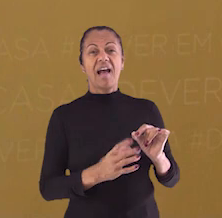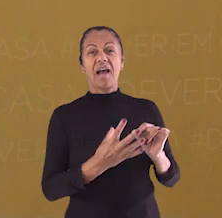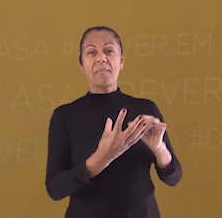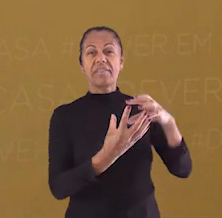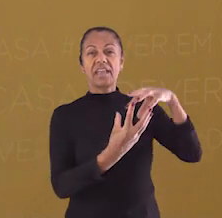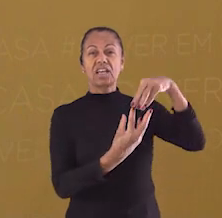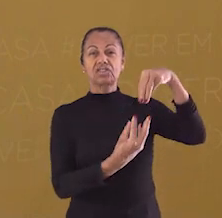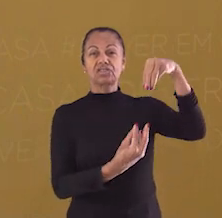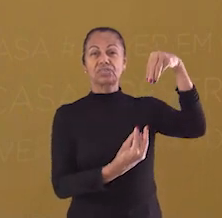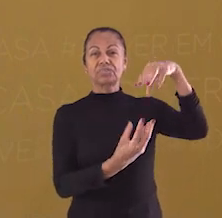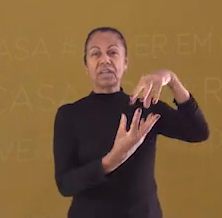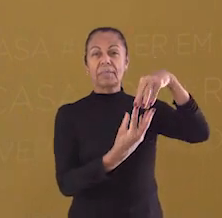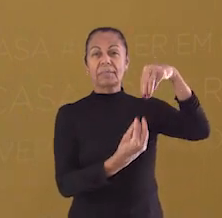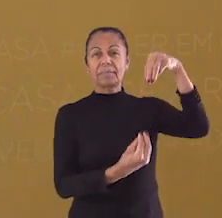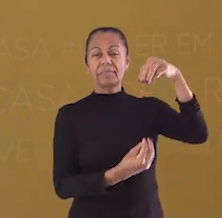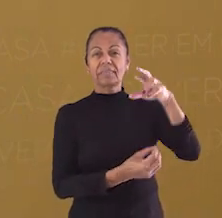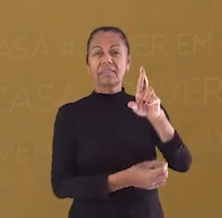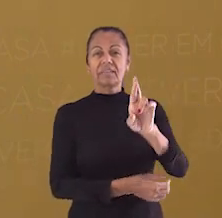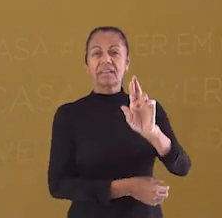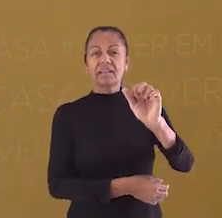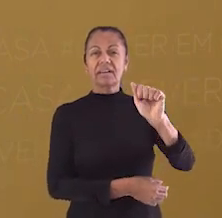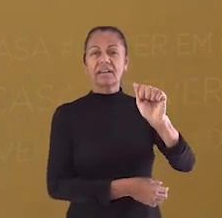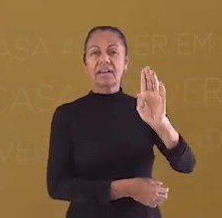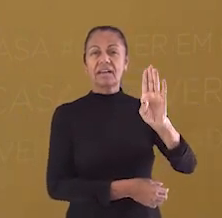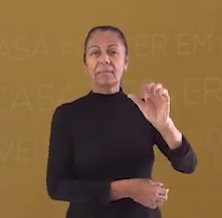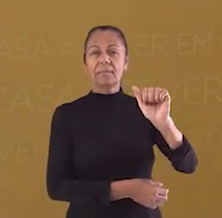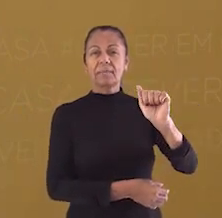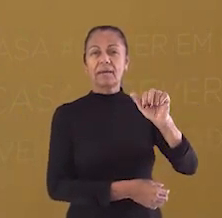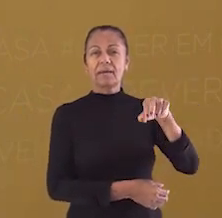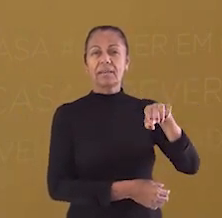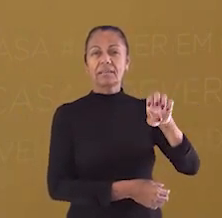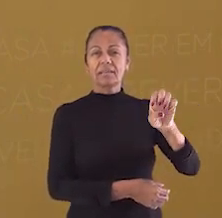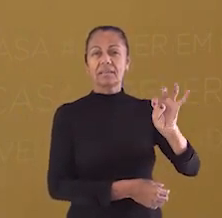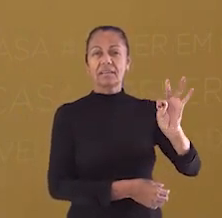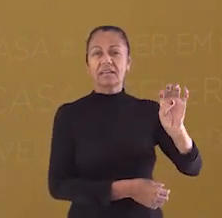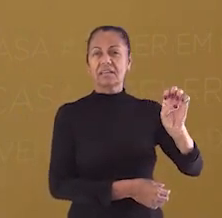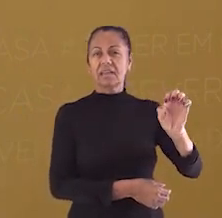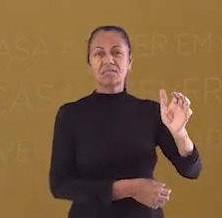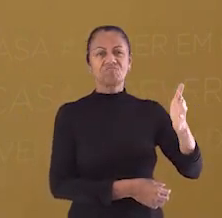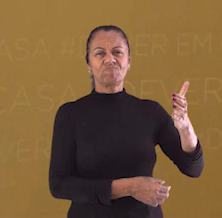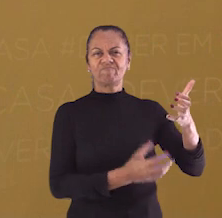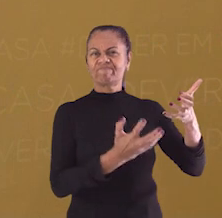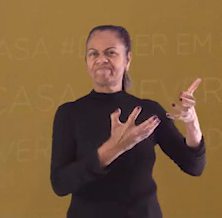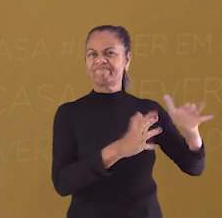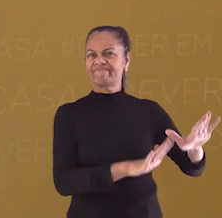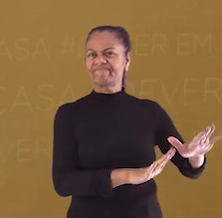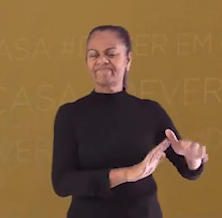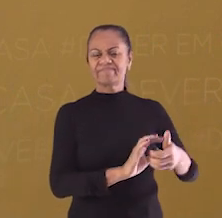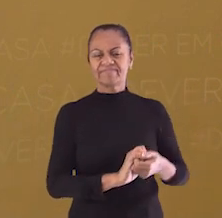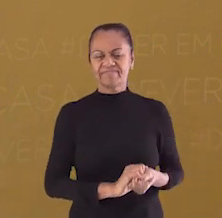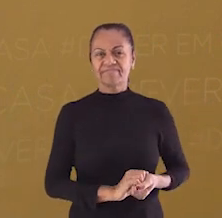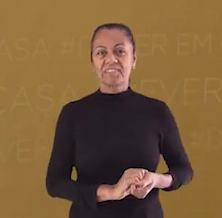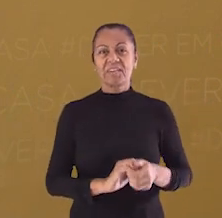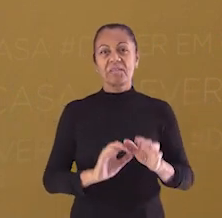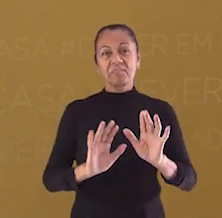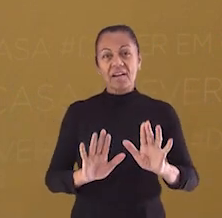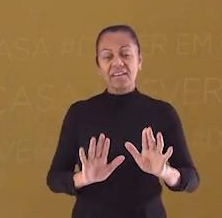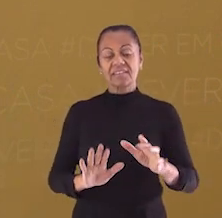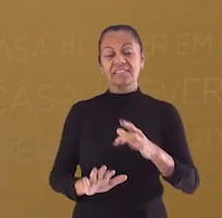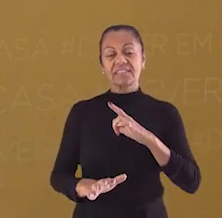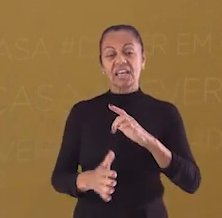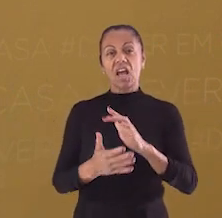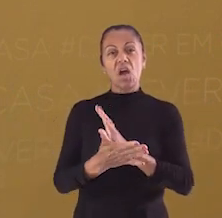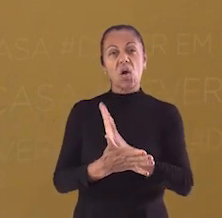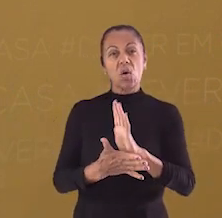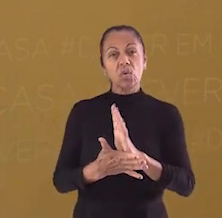refeição. No entanto, existem pessoas que sofrem de um outro distúrbio, né, um outro transtorno, no qual rejeitam